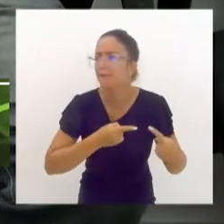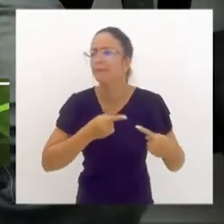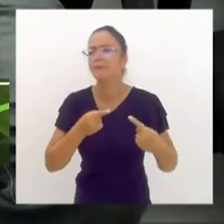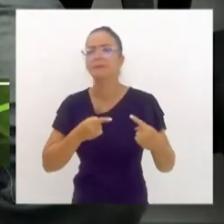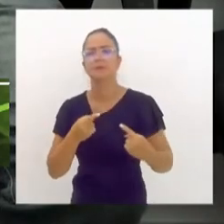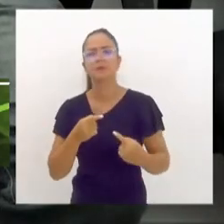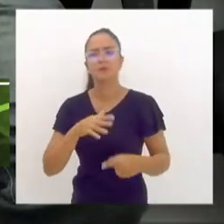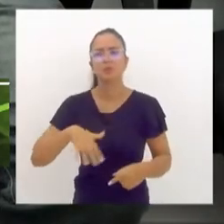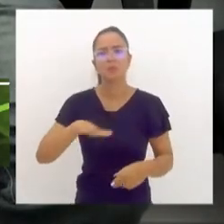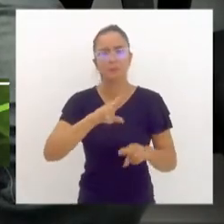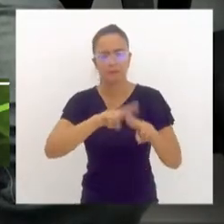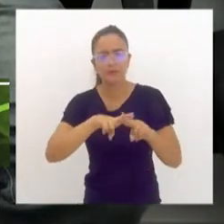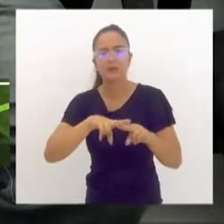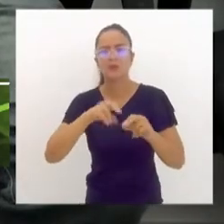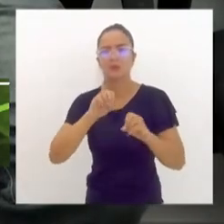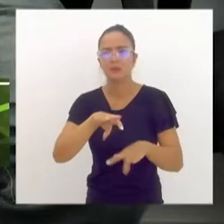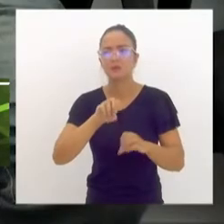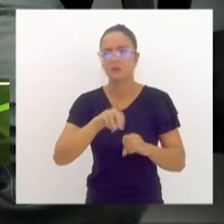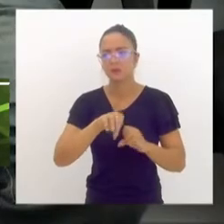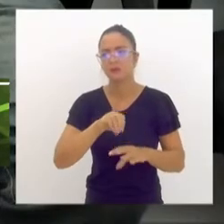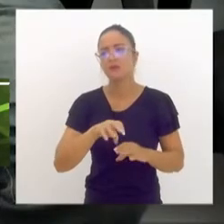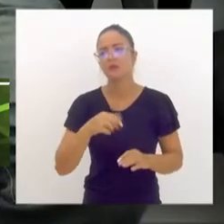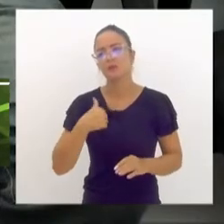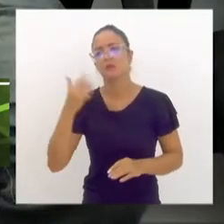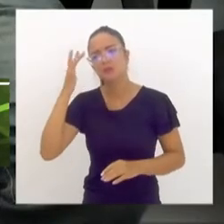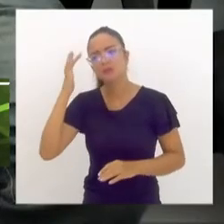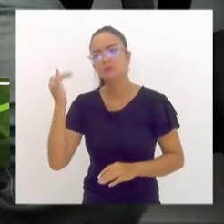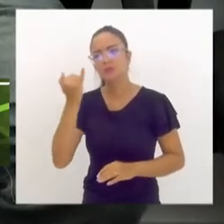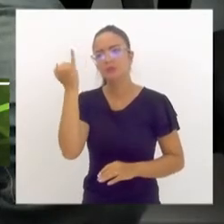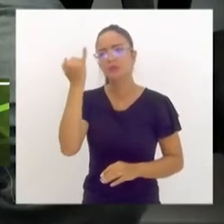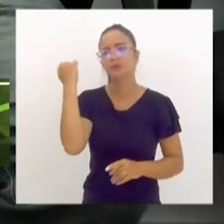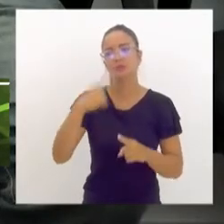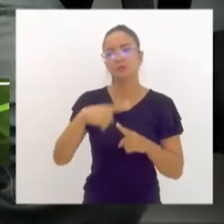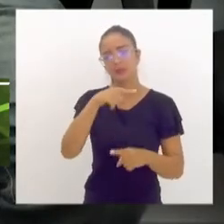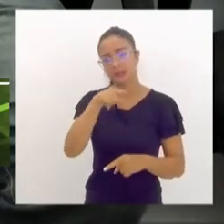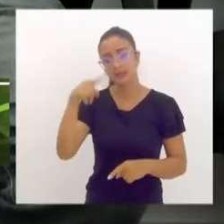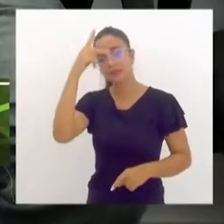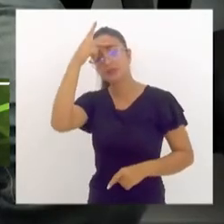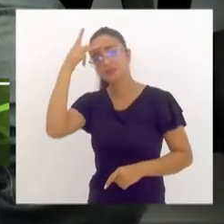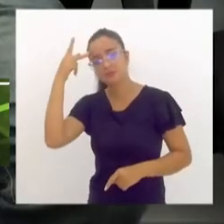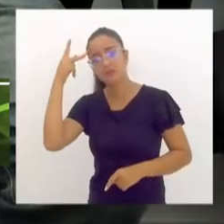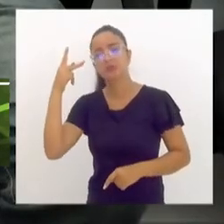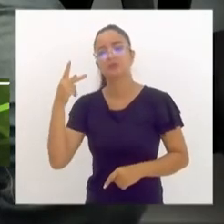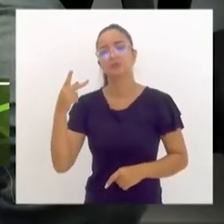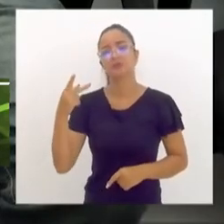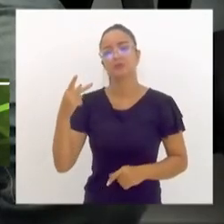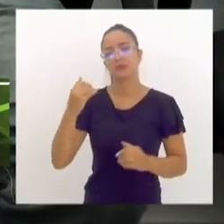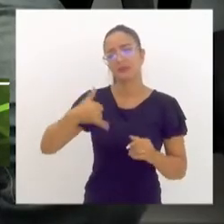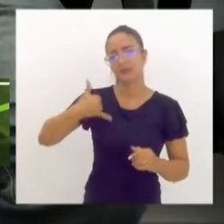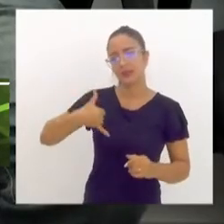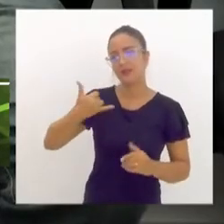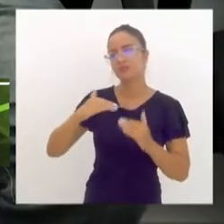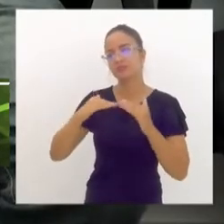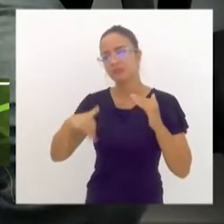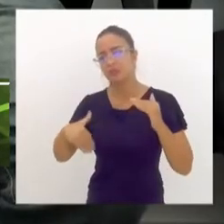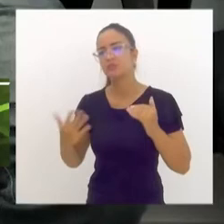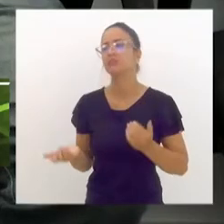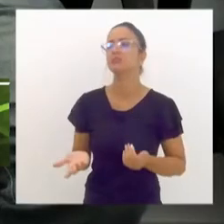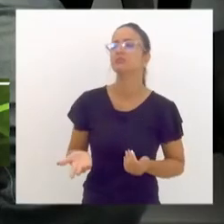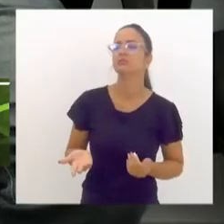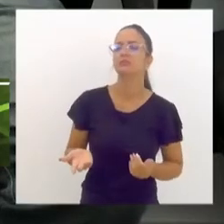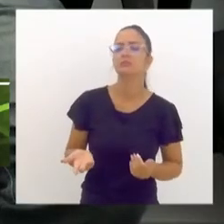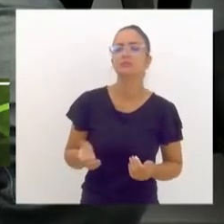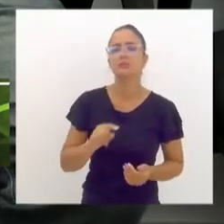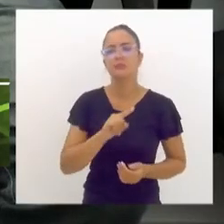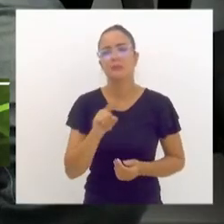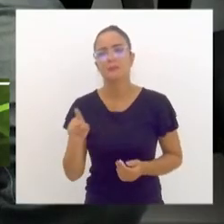questão prisional, para que esses menores e essas pessoas que lá se encontrem, e alguns na condição